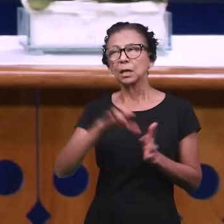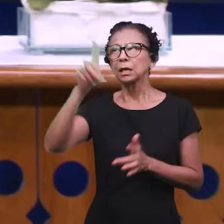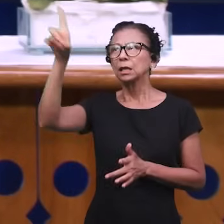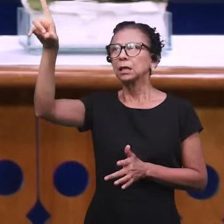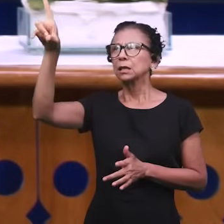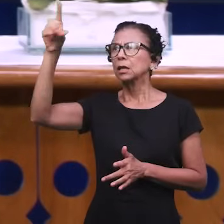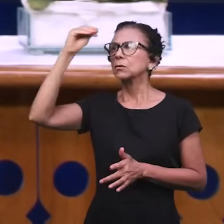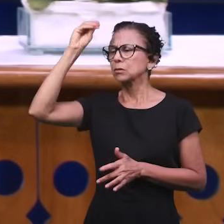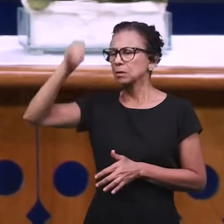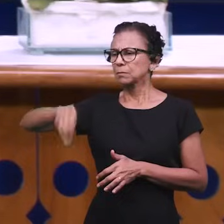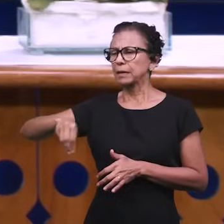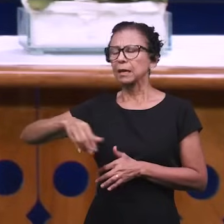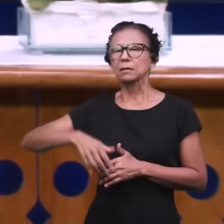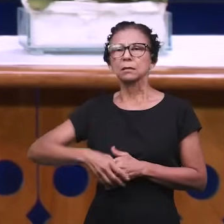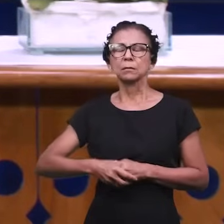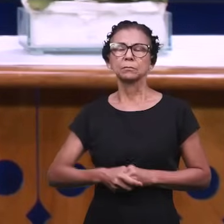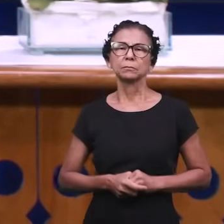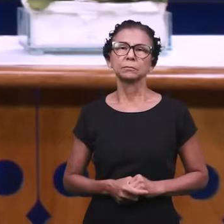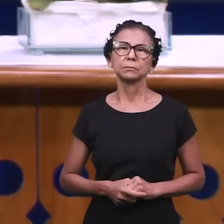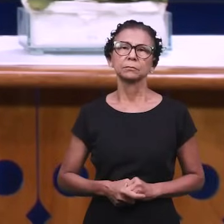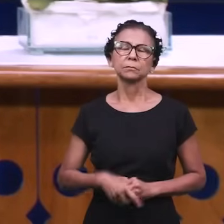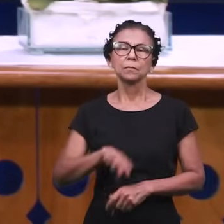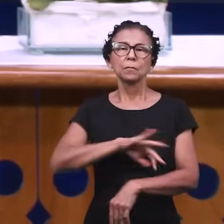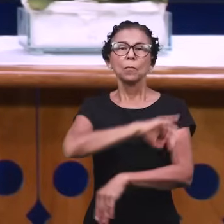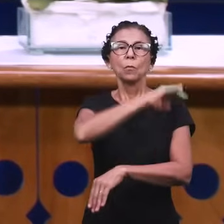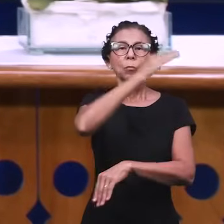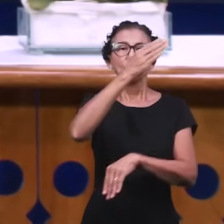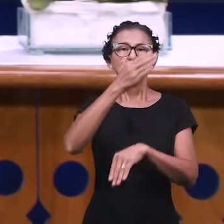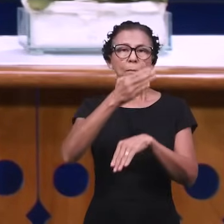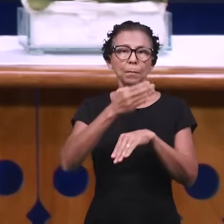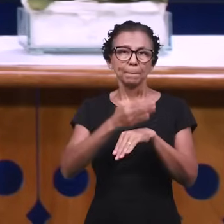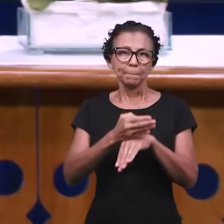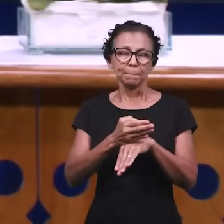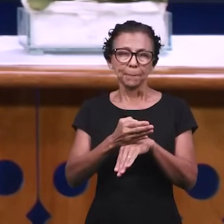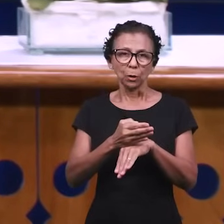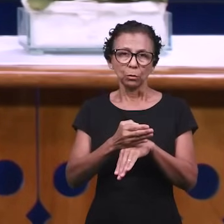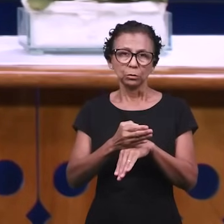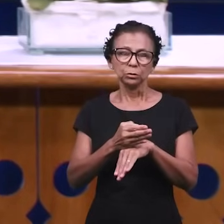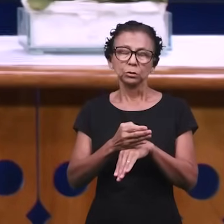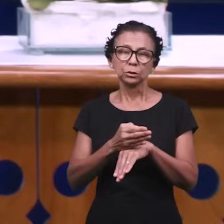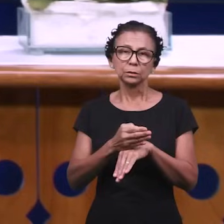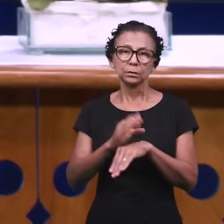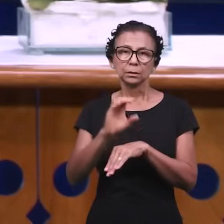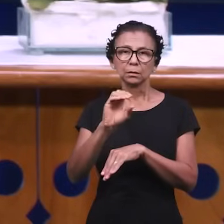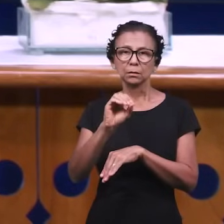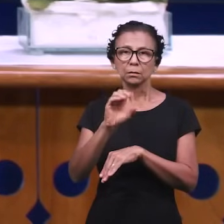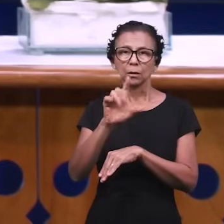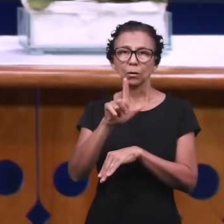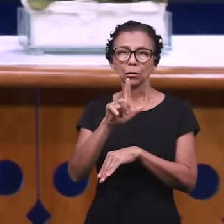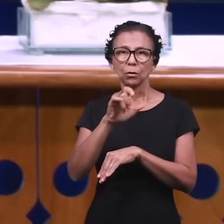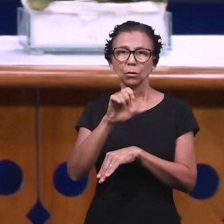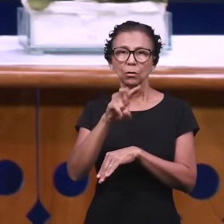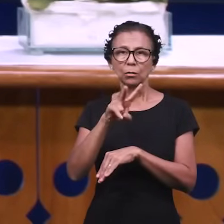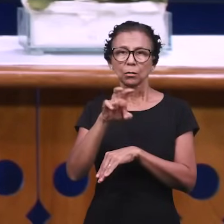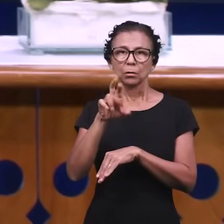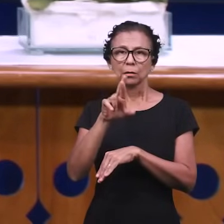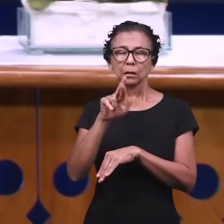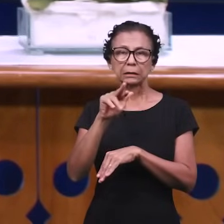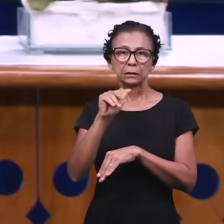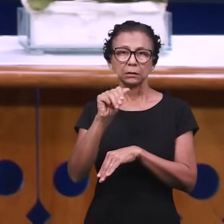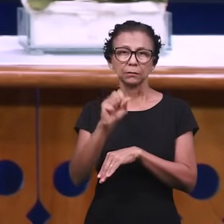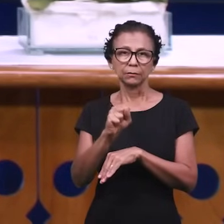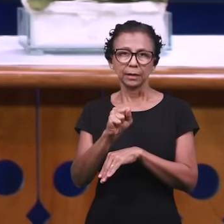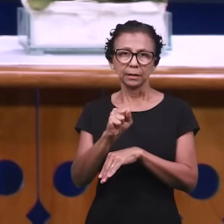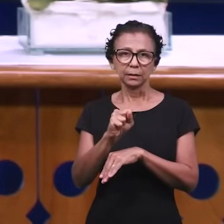rejeita Israel. Jesus, quando desce o Monte das Oliveiras, ele deixa lá no Monte das Oliveiras